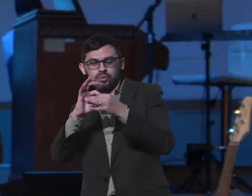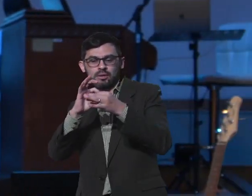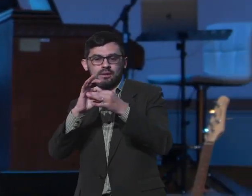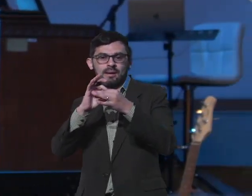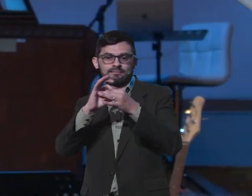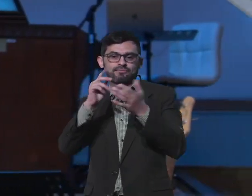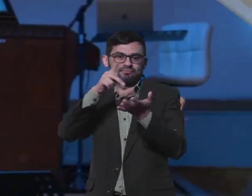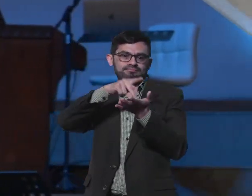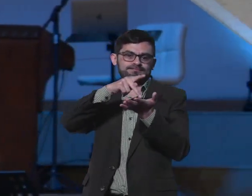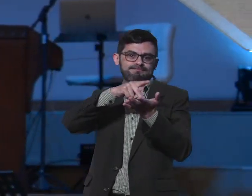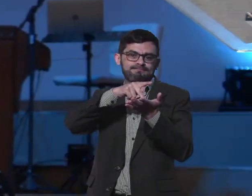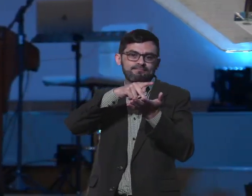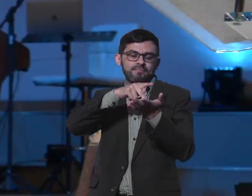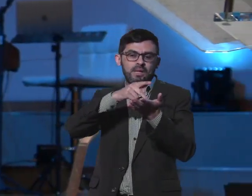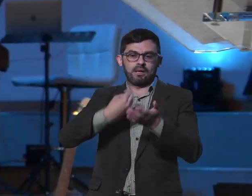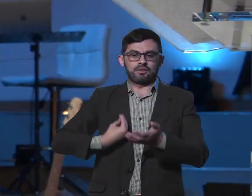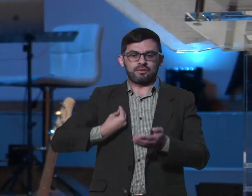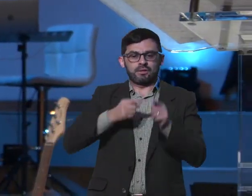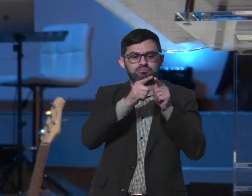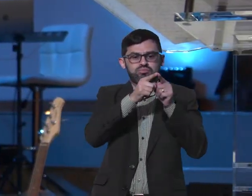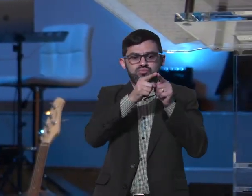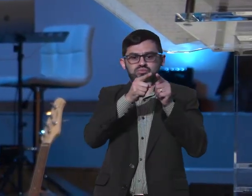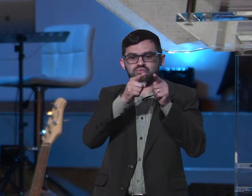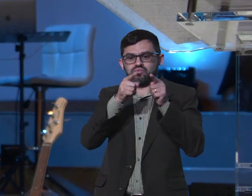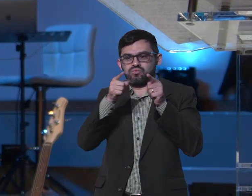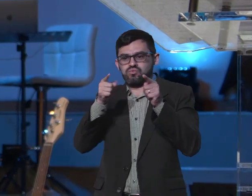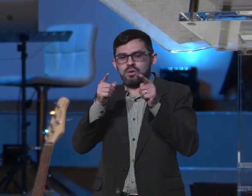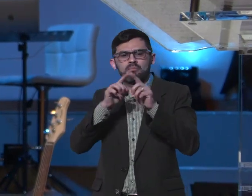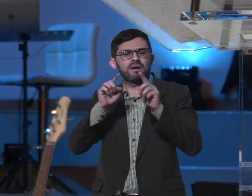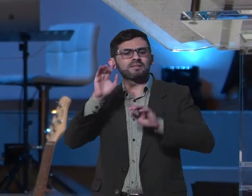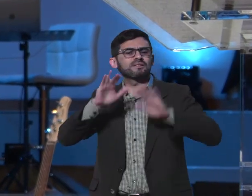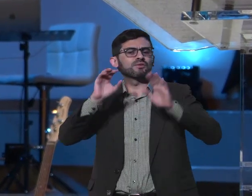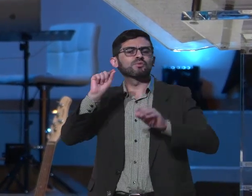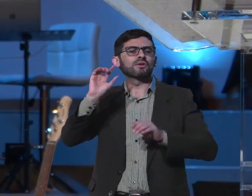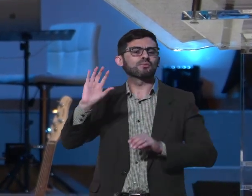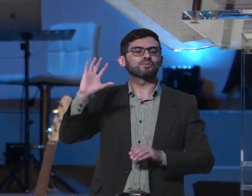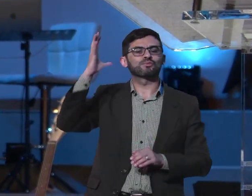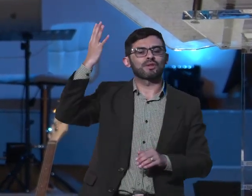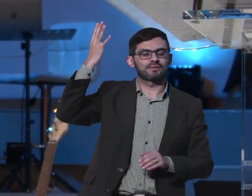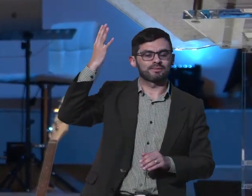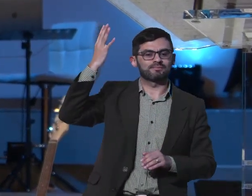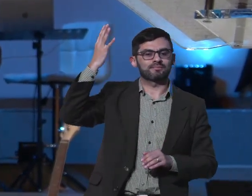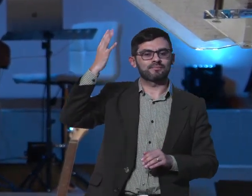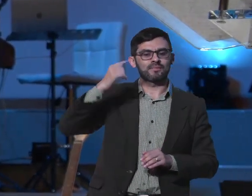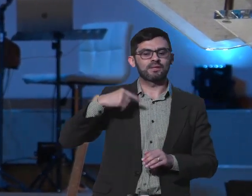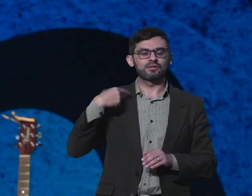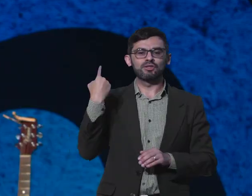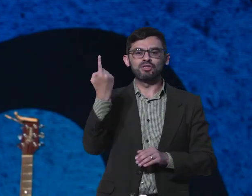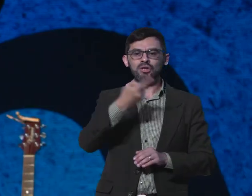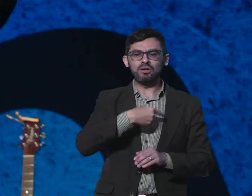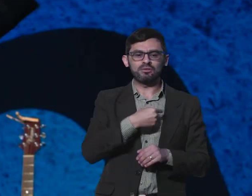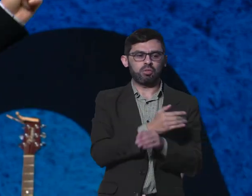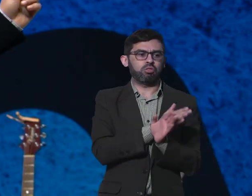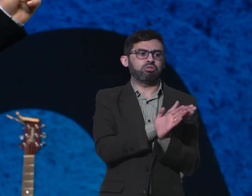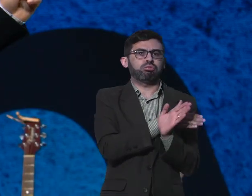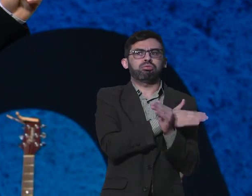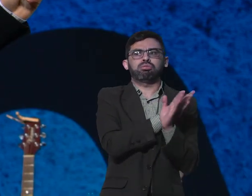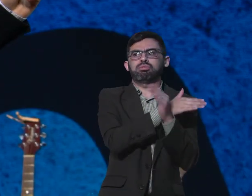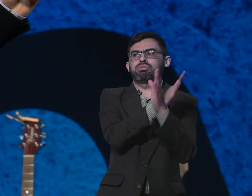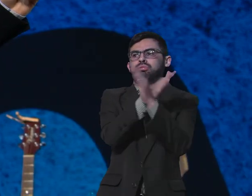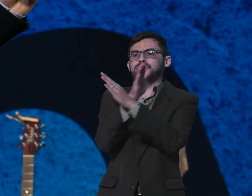cronos. Só que às vezes, sabe o que acontece? Nós nos